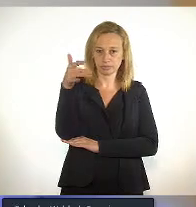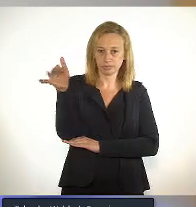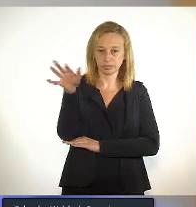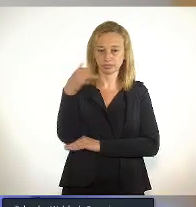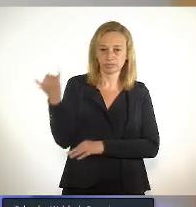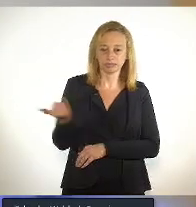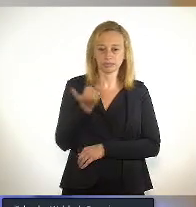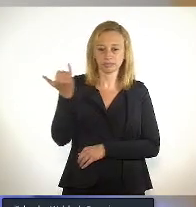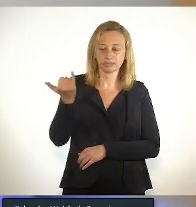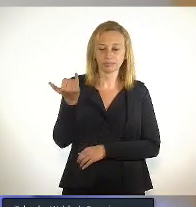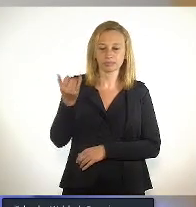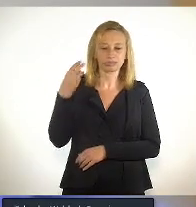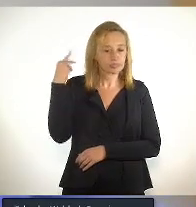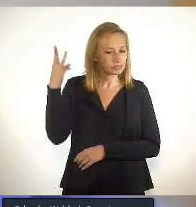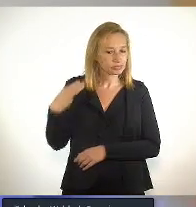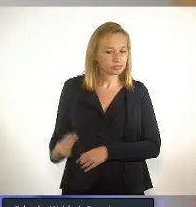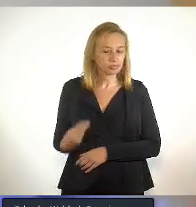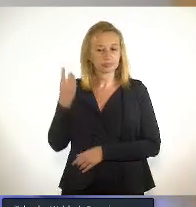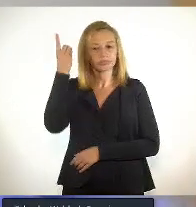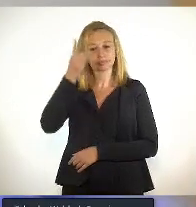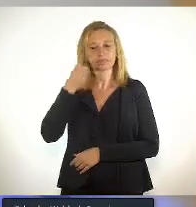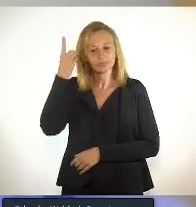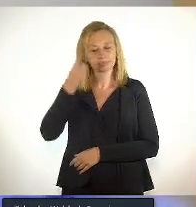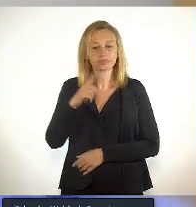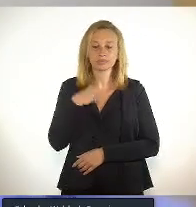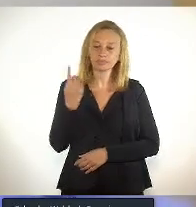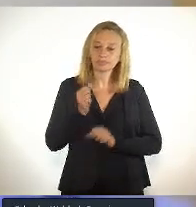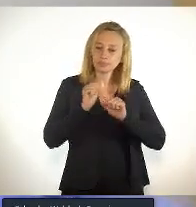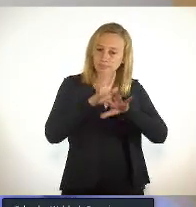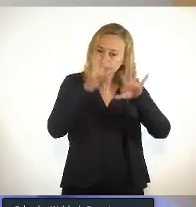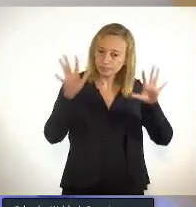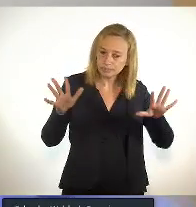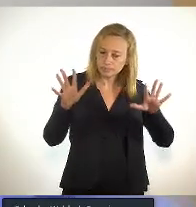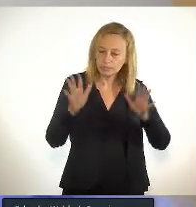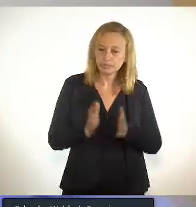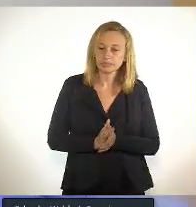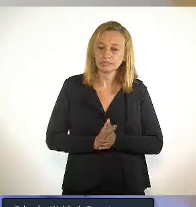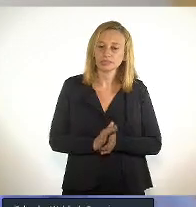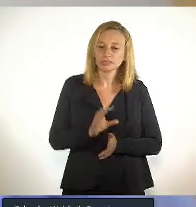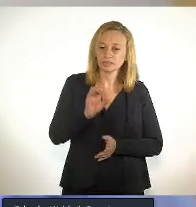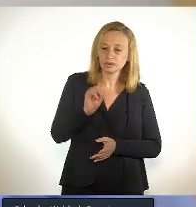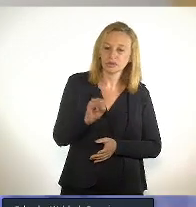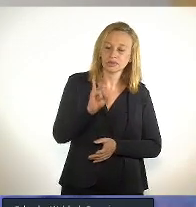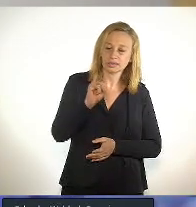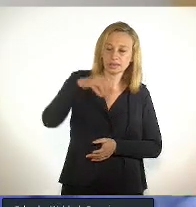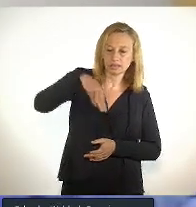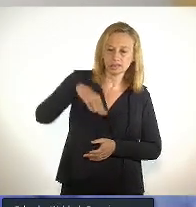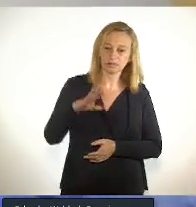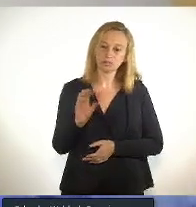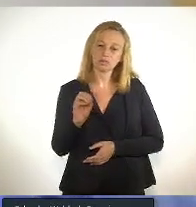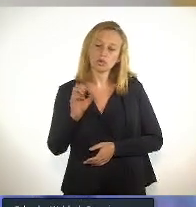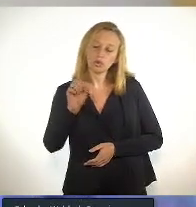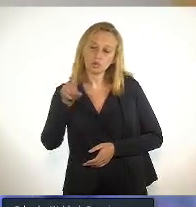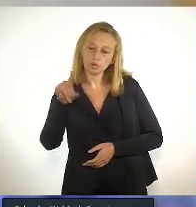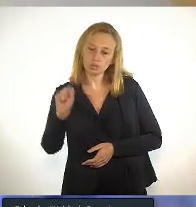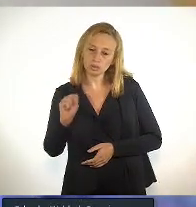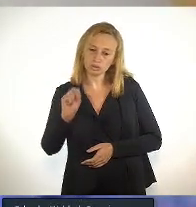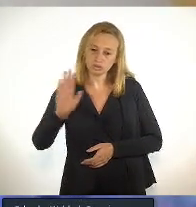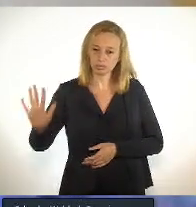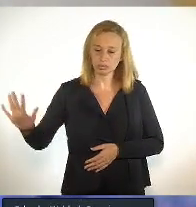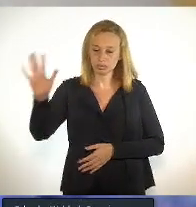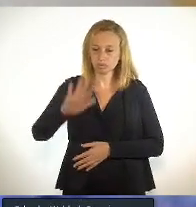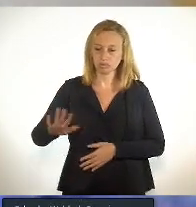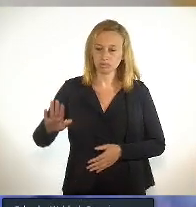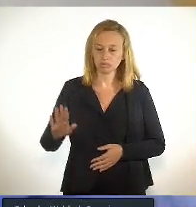Mônica Francisco, que a gente deixe claro que esses símbolos nacionais não pertencem a apenas um segmento da